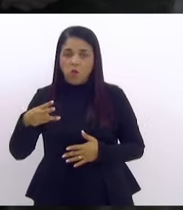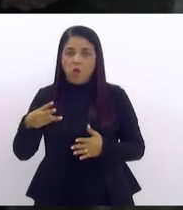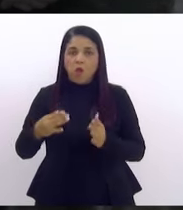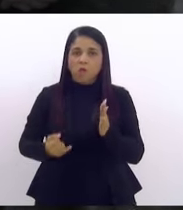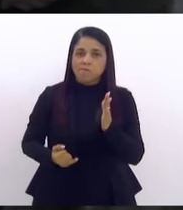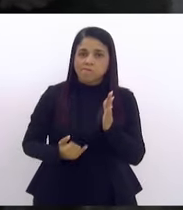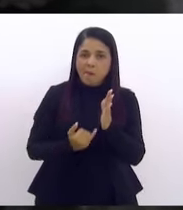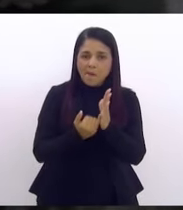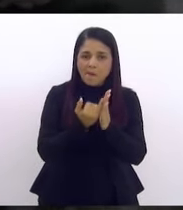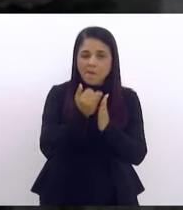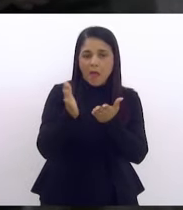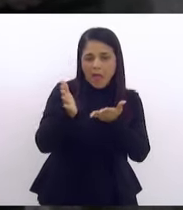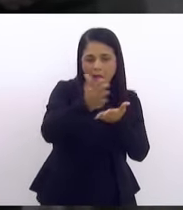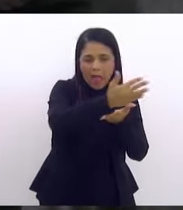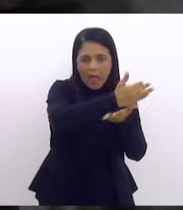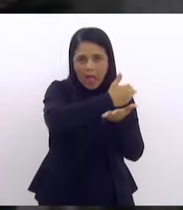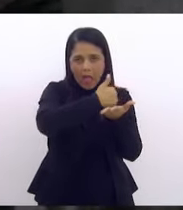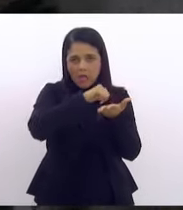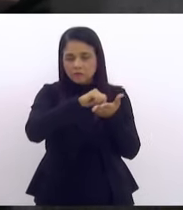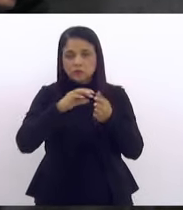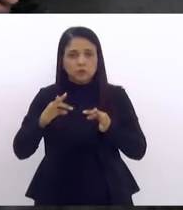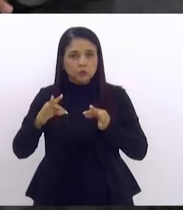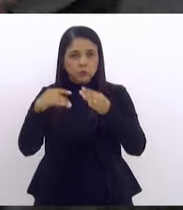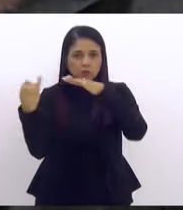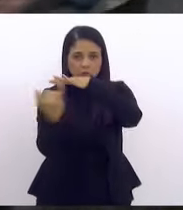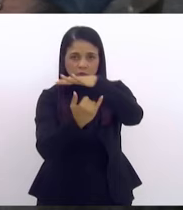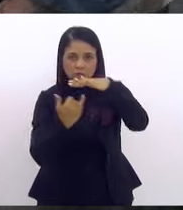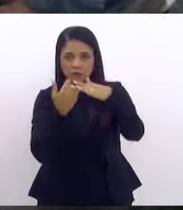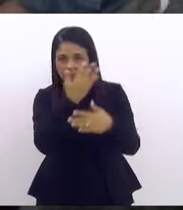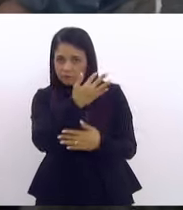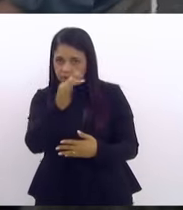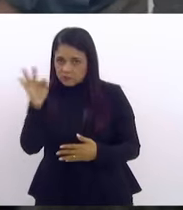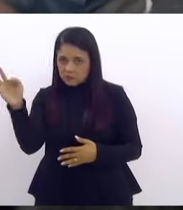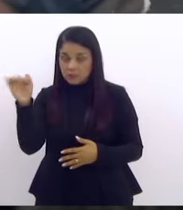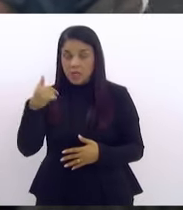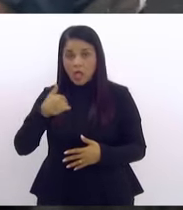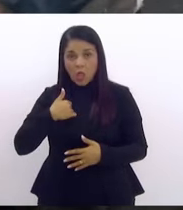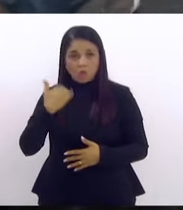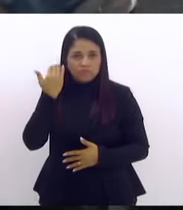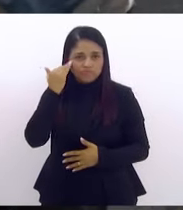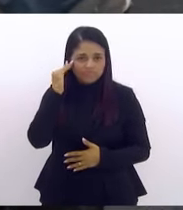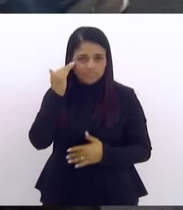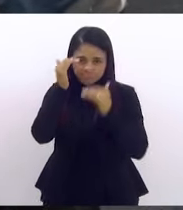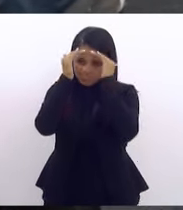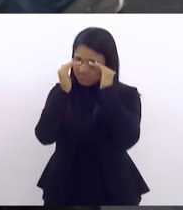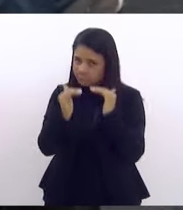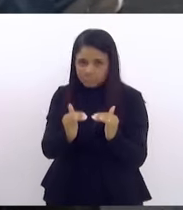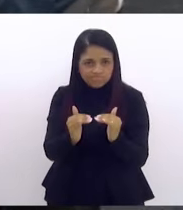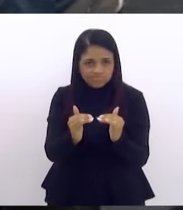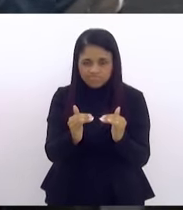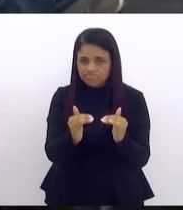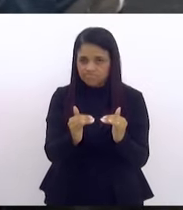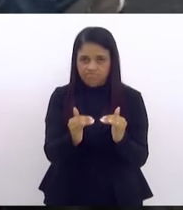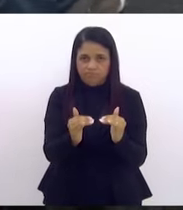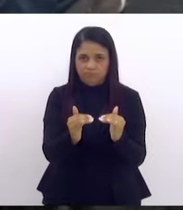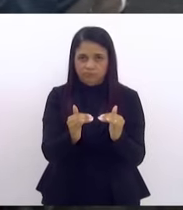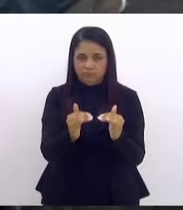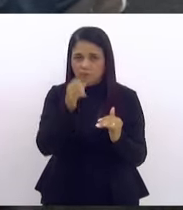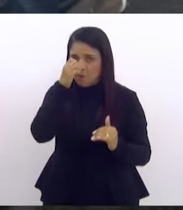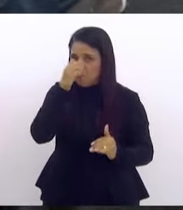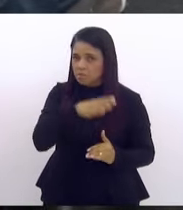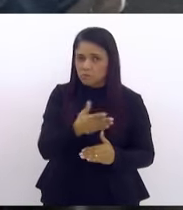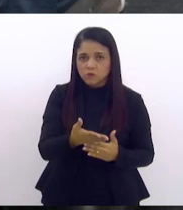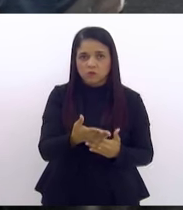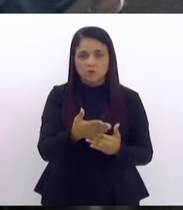de todas as unidades federativas, no meu entendimento, com desrespeito brutal ao